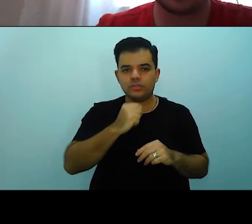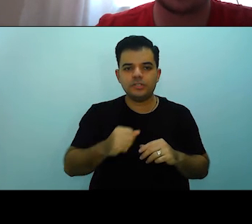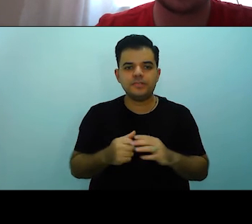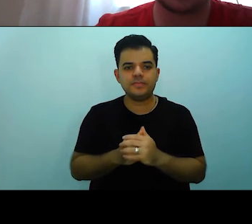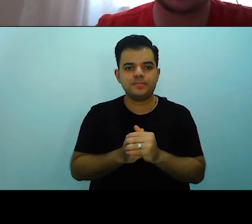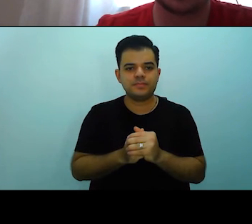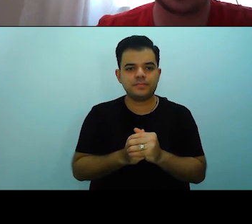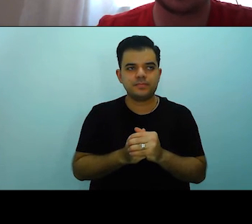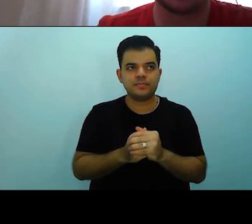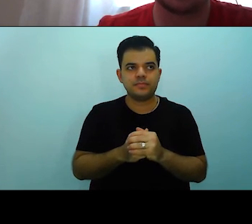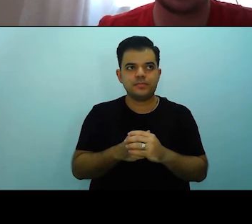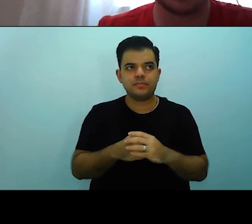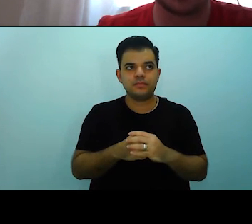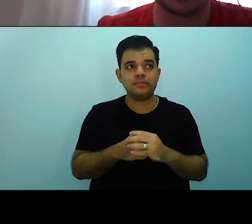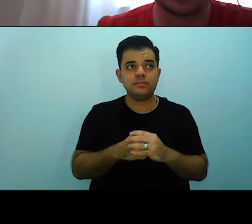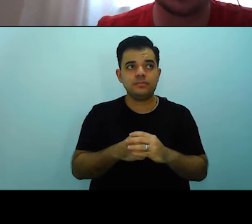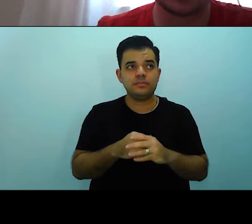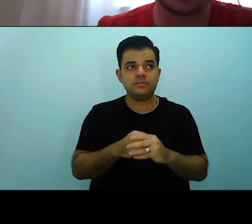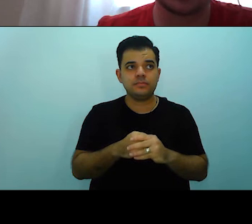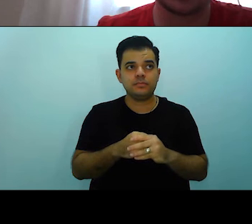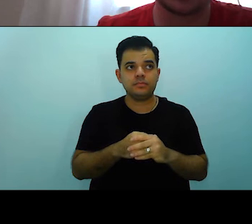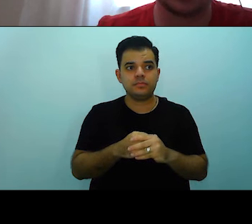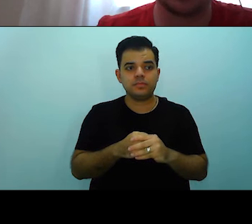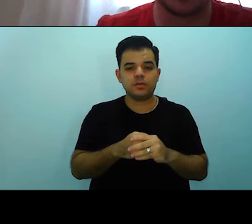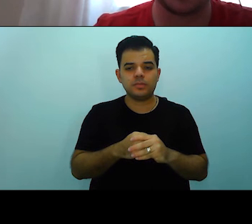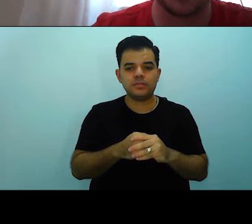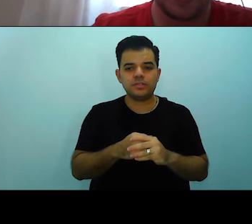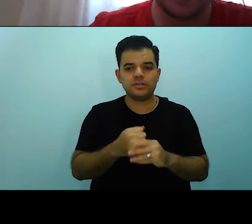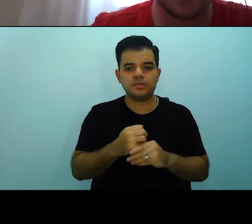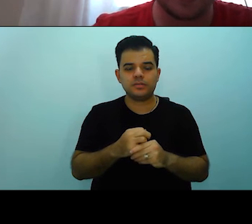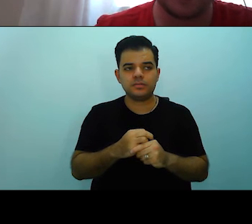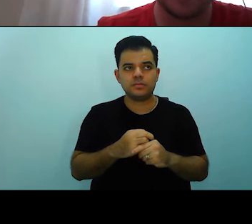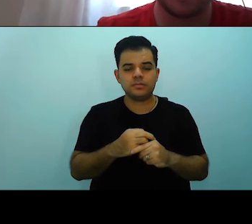acho que tá com delay por causa da internet. Ou o pessoal lá do Asus me bloqueou para